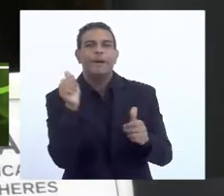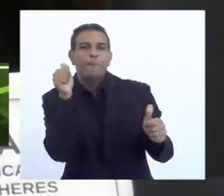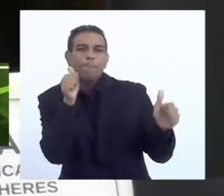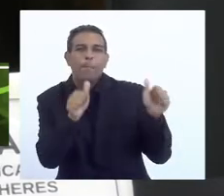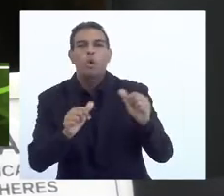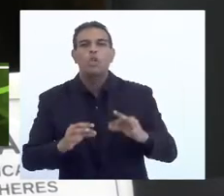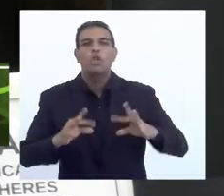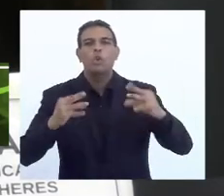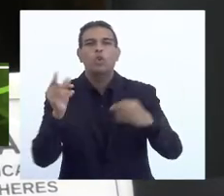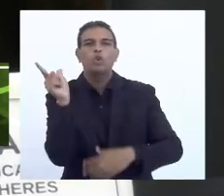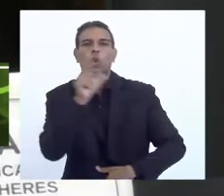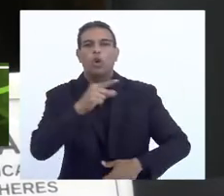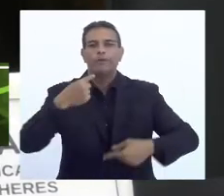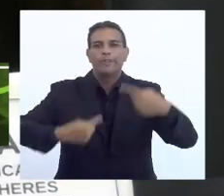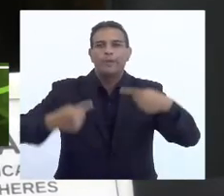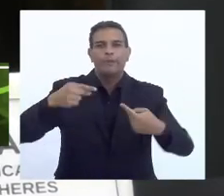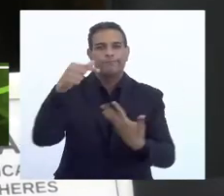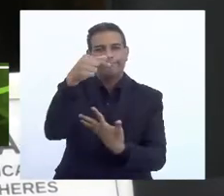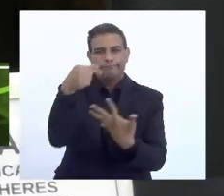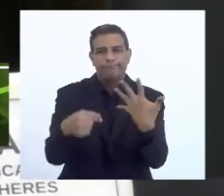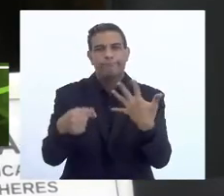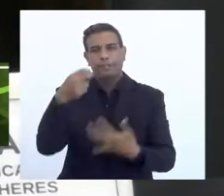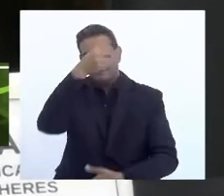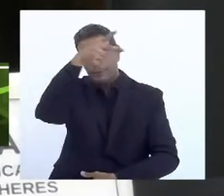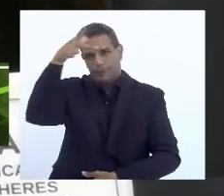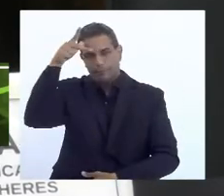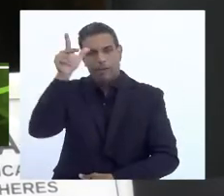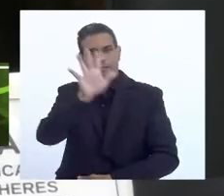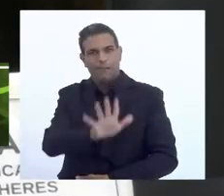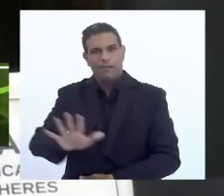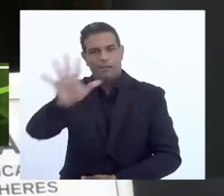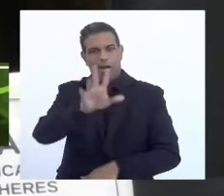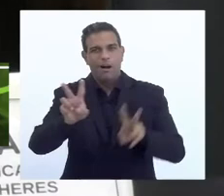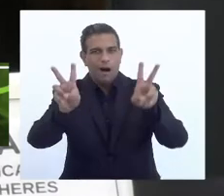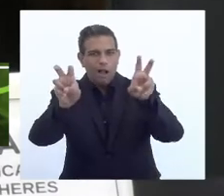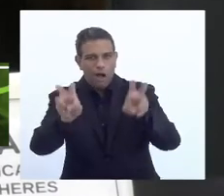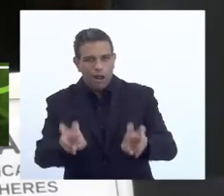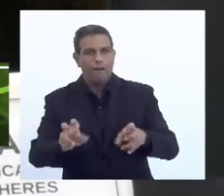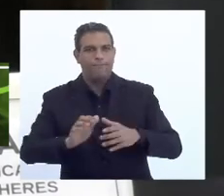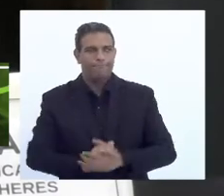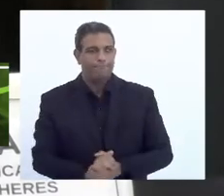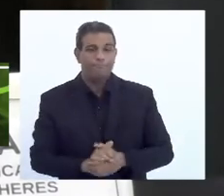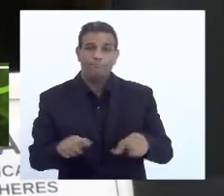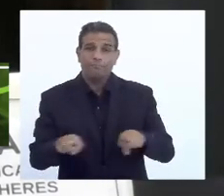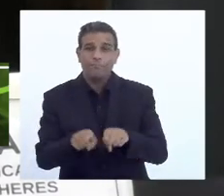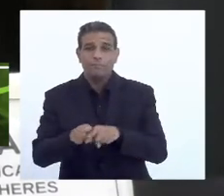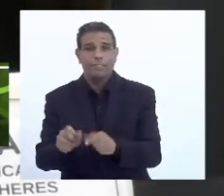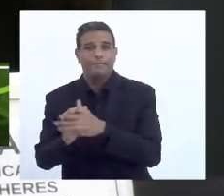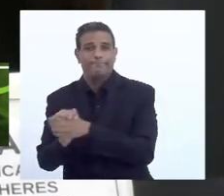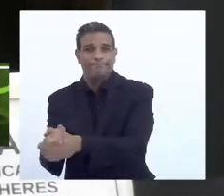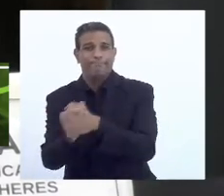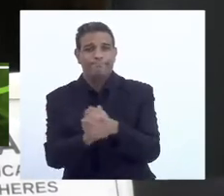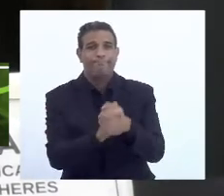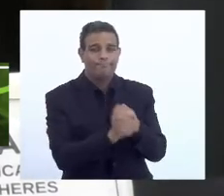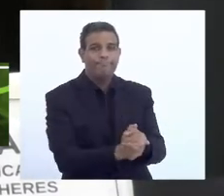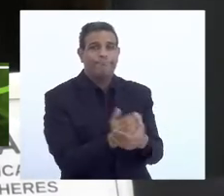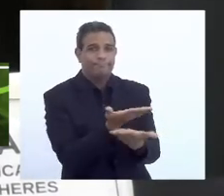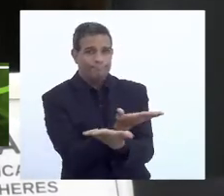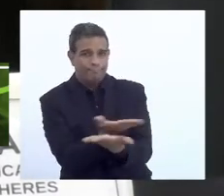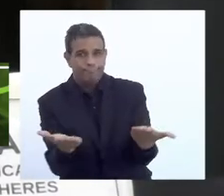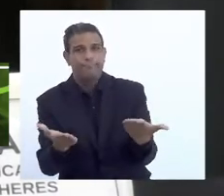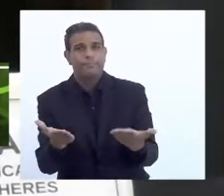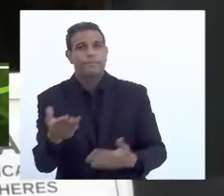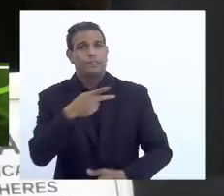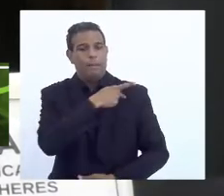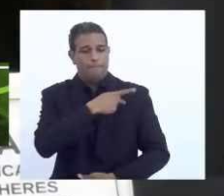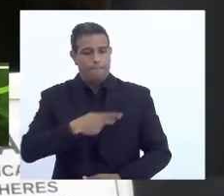aqui presentes, está debatendo no âmbito municipal também essa temática. E quero saudar aqui novamente nossa mesa, nossa